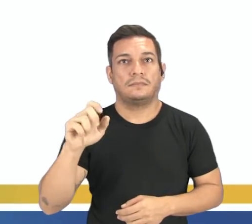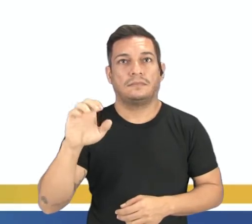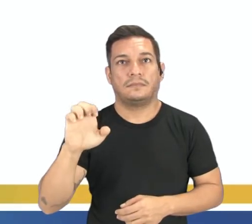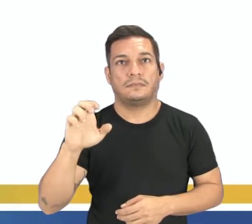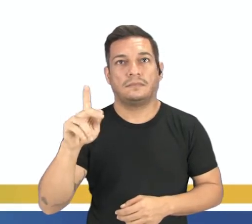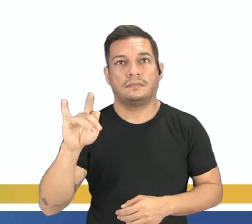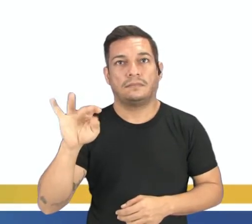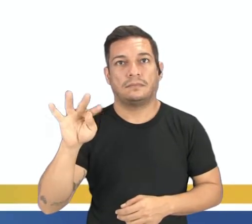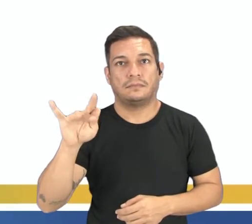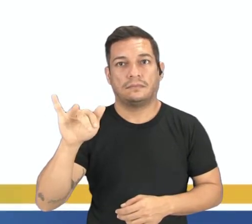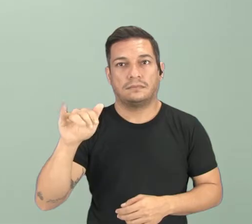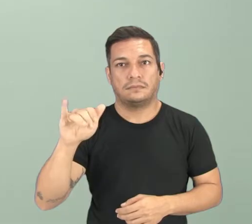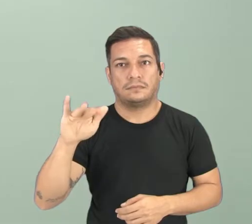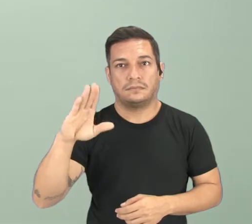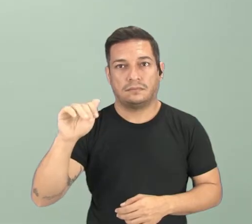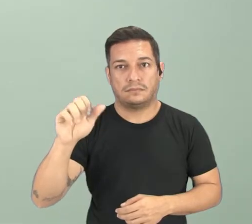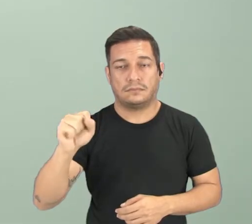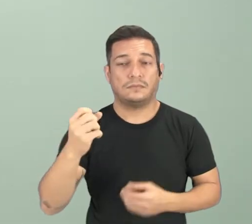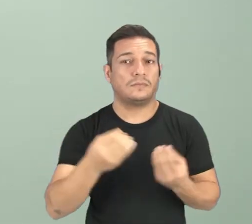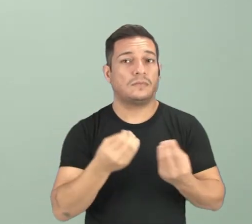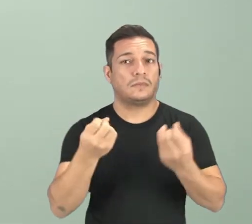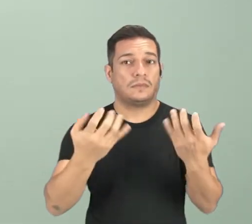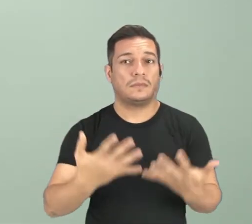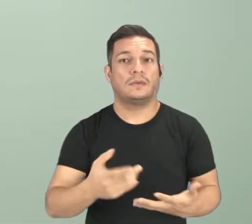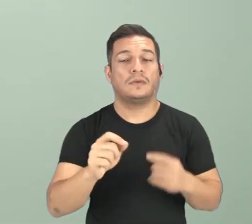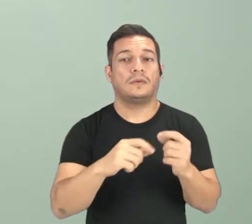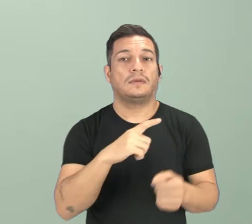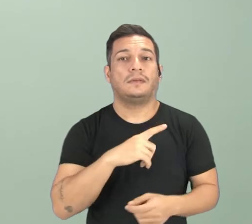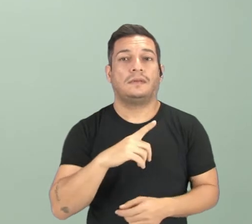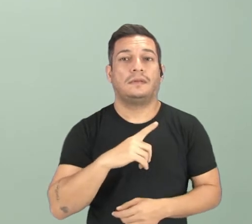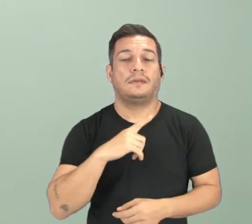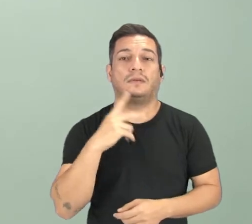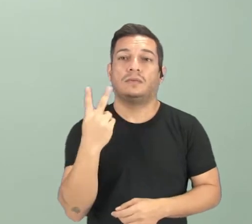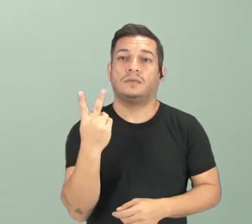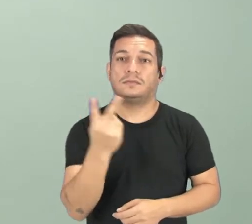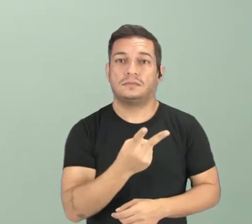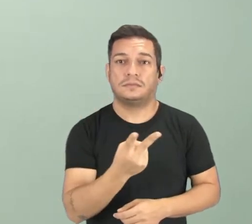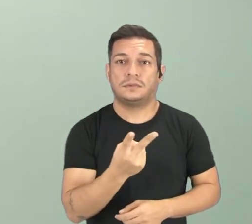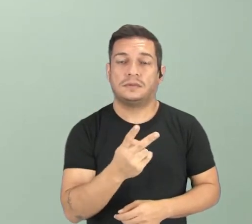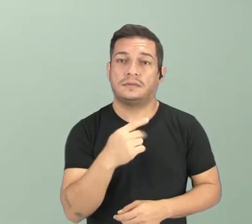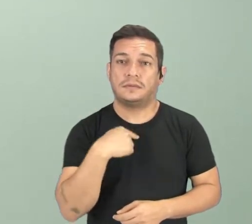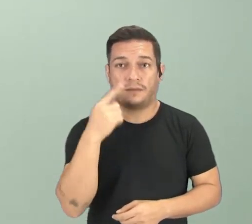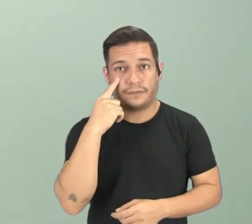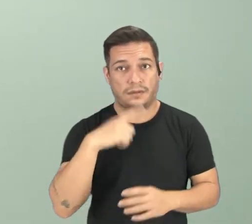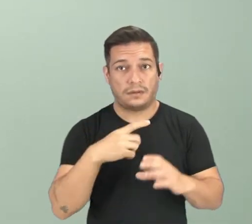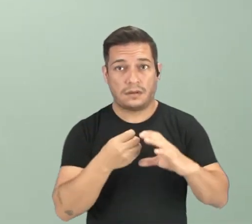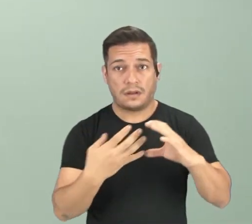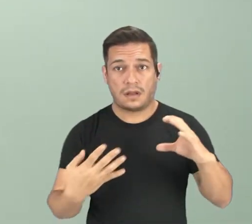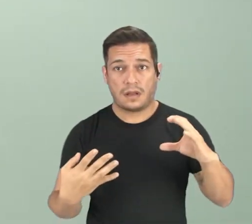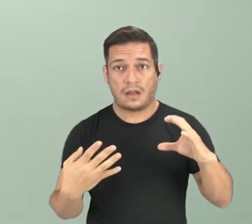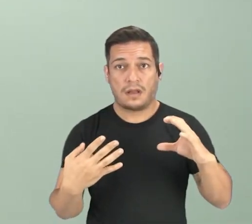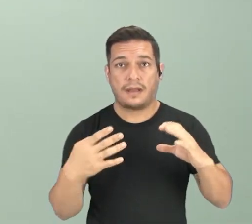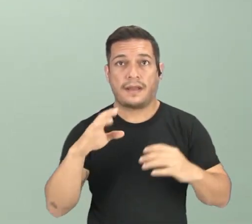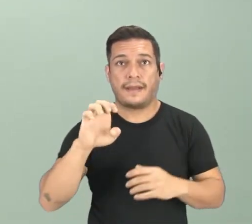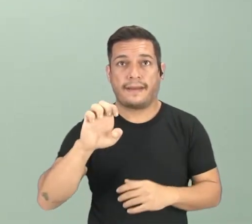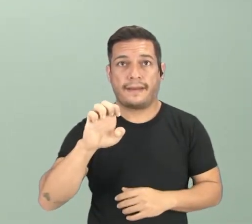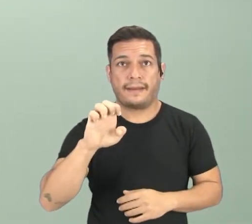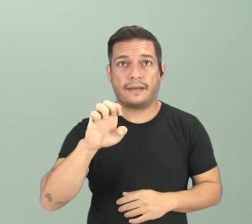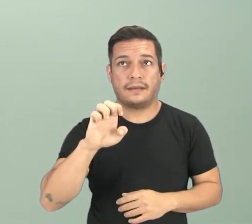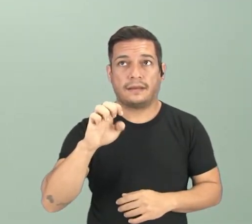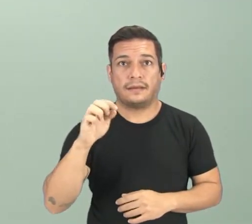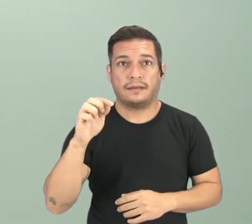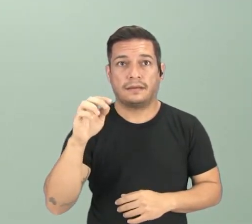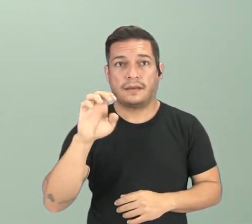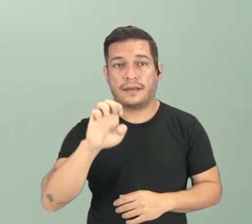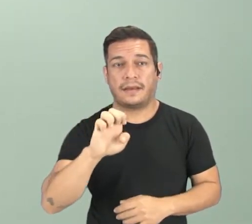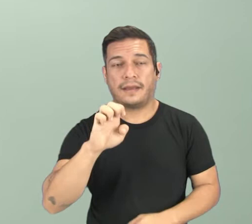é determinada pelo seguinte. Quando eu tenho, né, dois pares, veja bem, eu tenho a característica E e